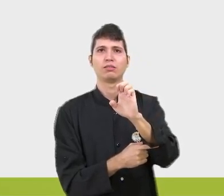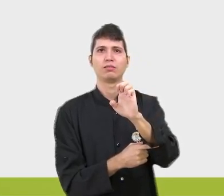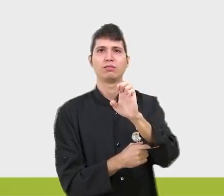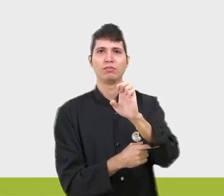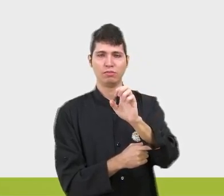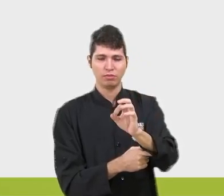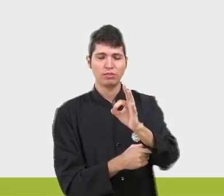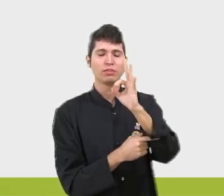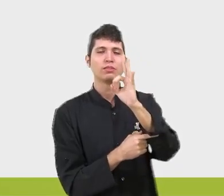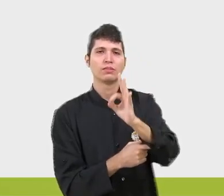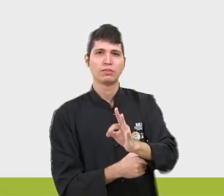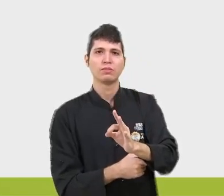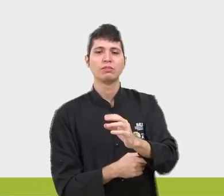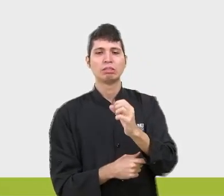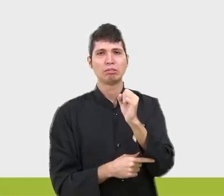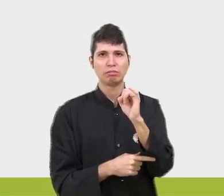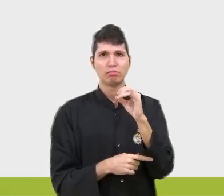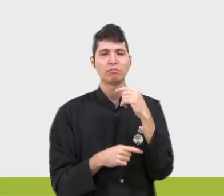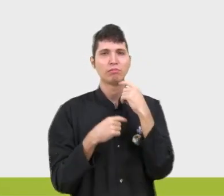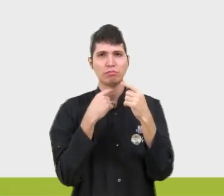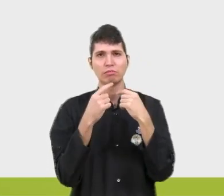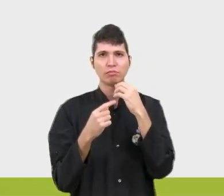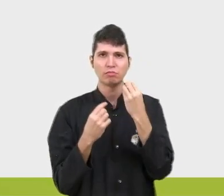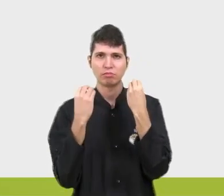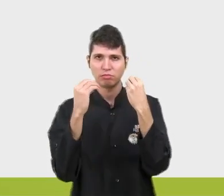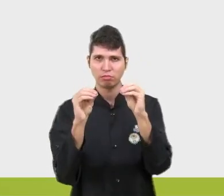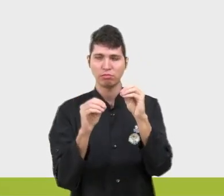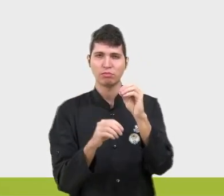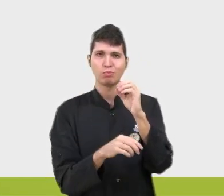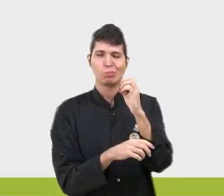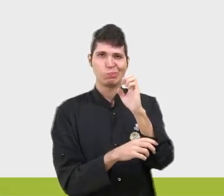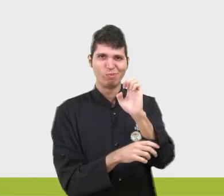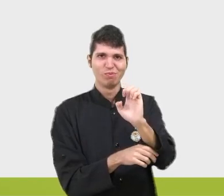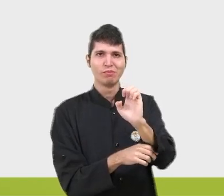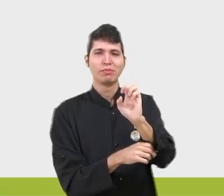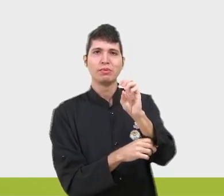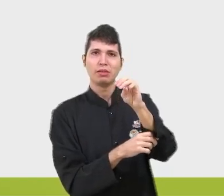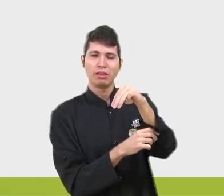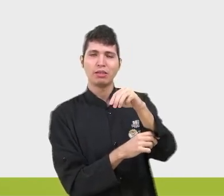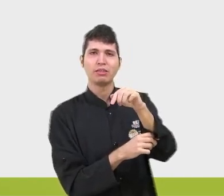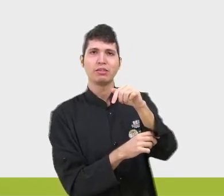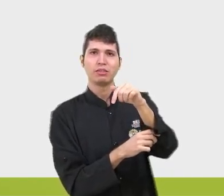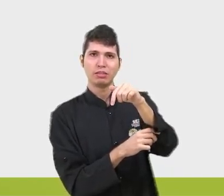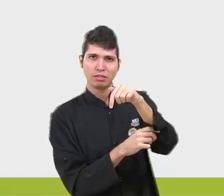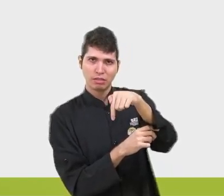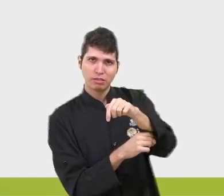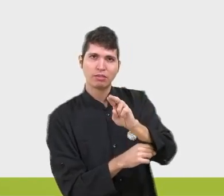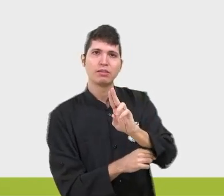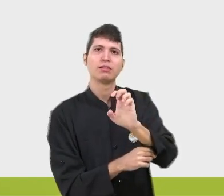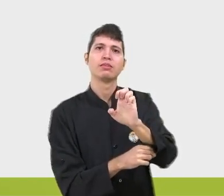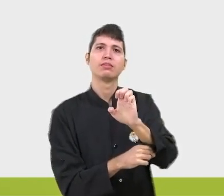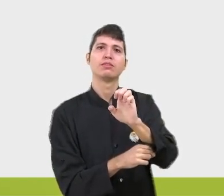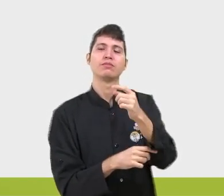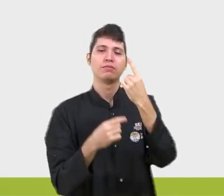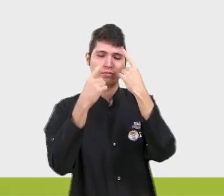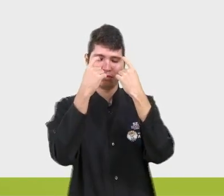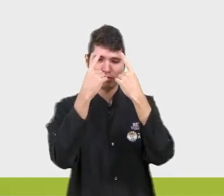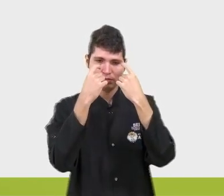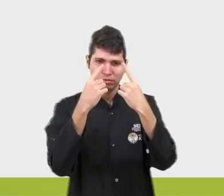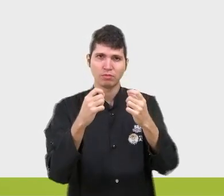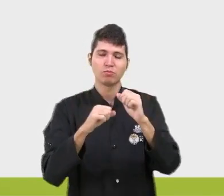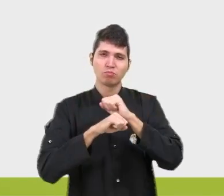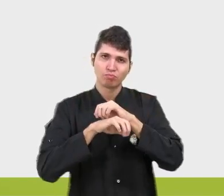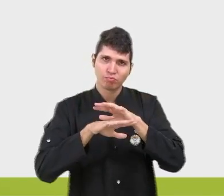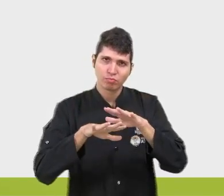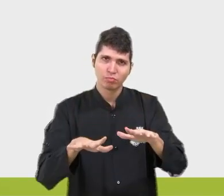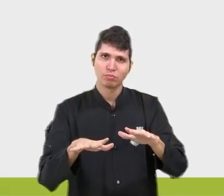adequado. Tá em dúvida, coloca o em que. Vive-se uma época muito difícil em que a violência gratuita impera, tá bom?